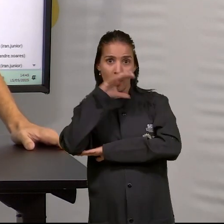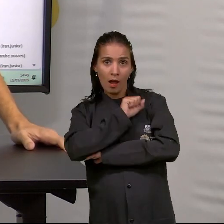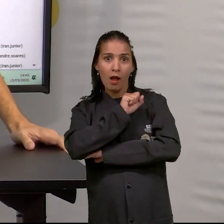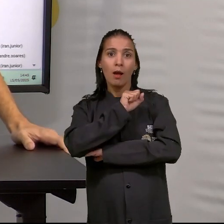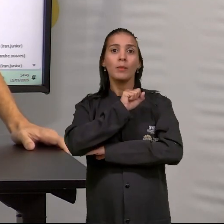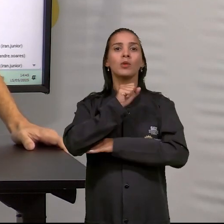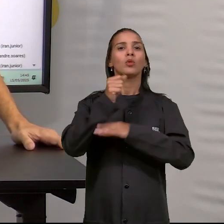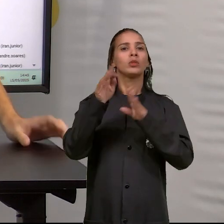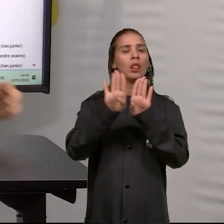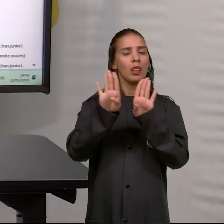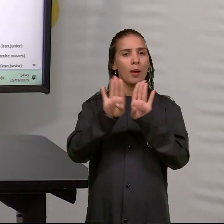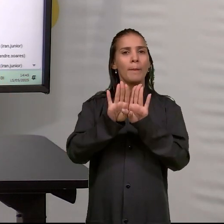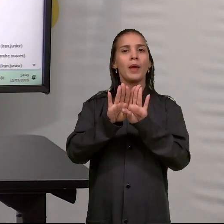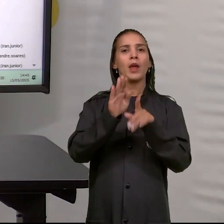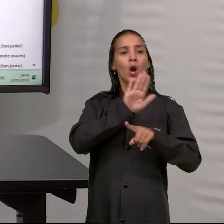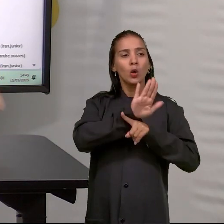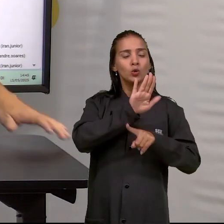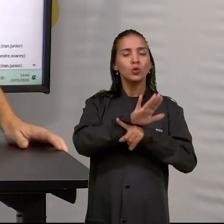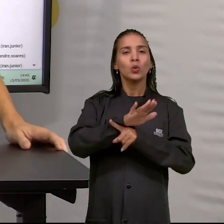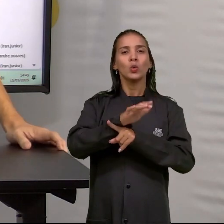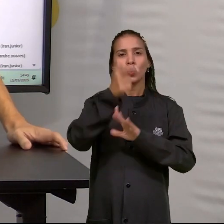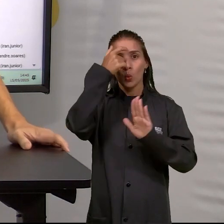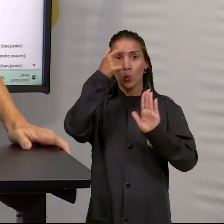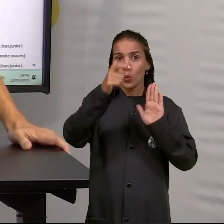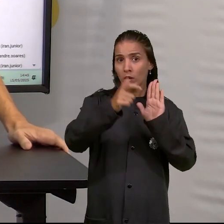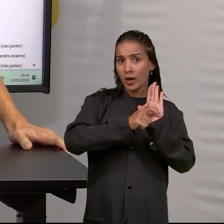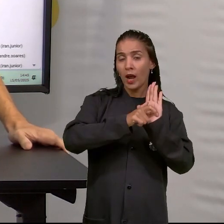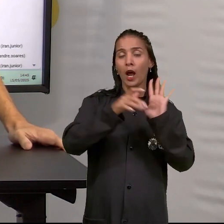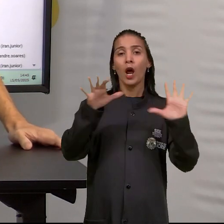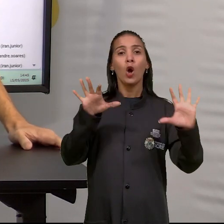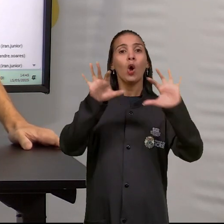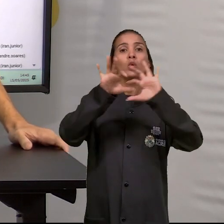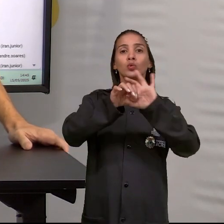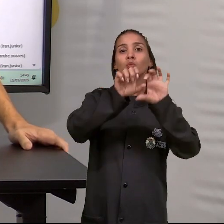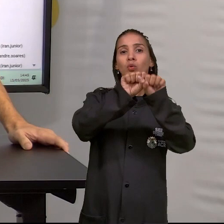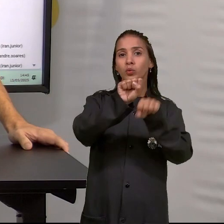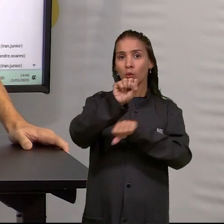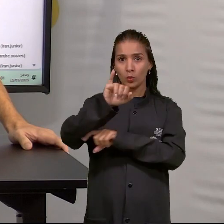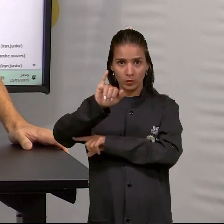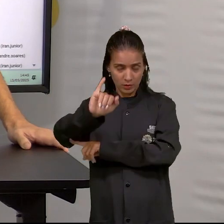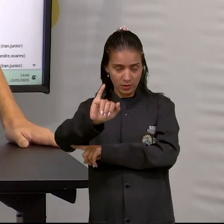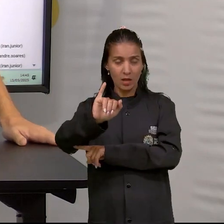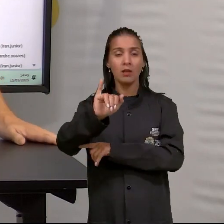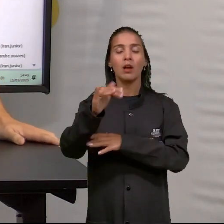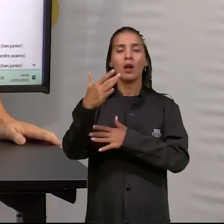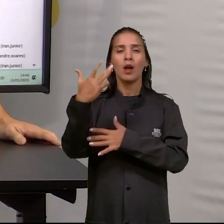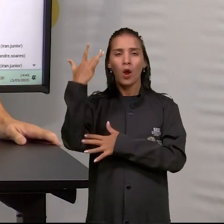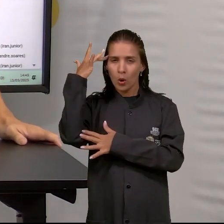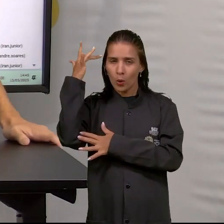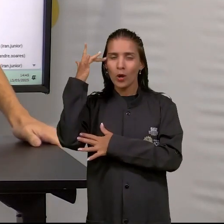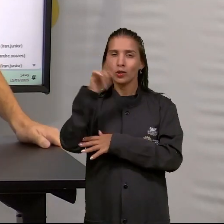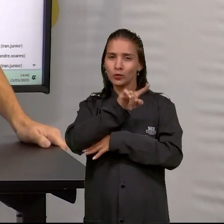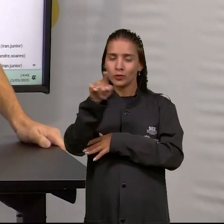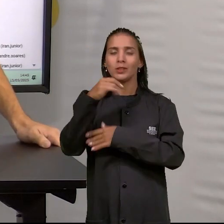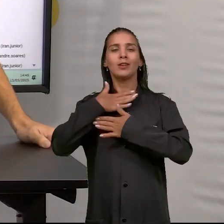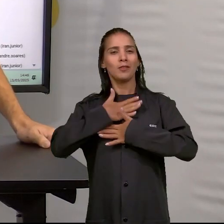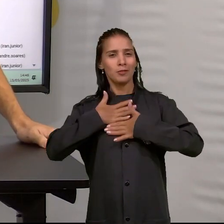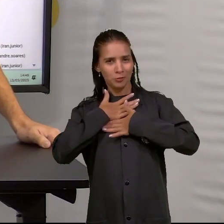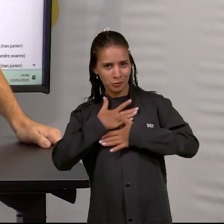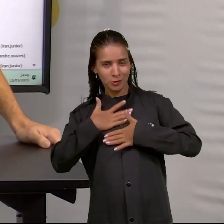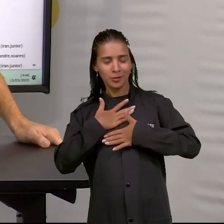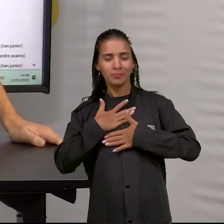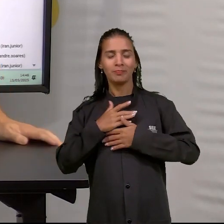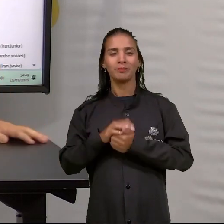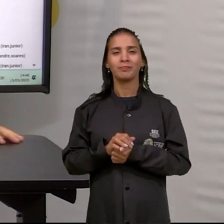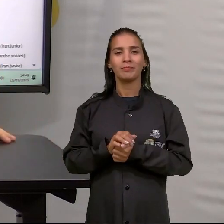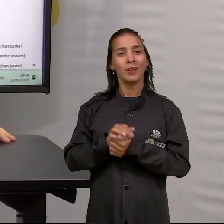utilizando a IA, né? Juntamente com o SEI. E aí eu acho que vai ser um upgrade bem legal aí no nosso curso, tá? Vamos